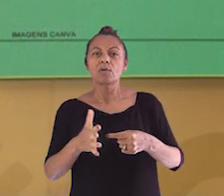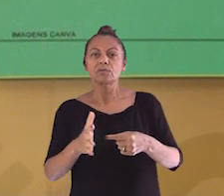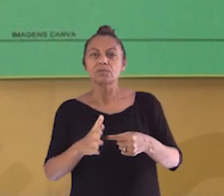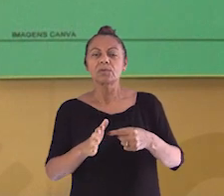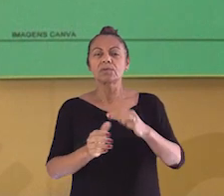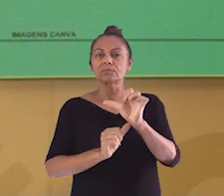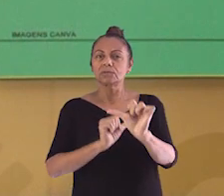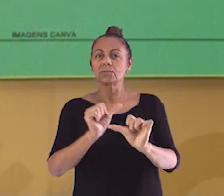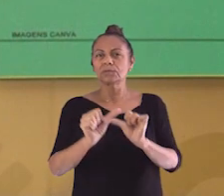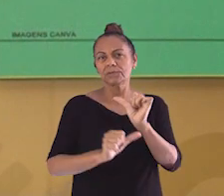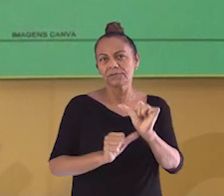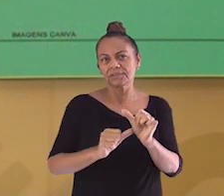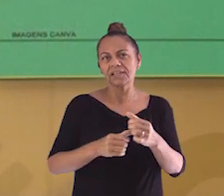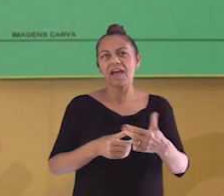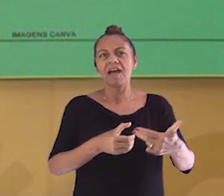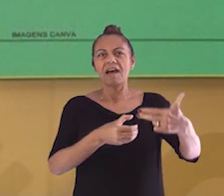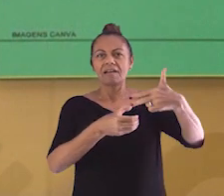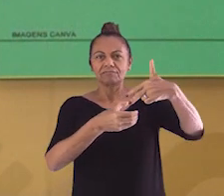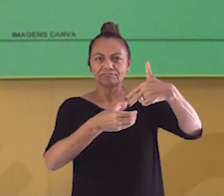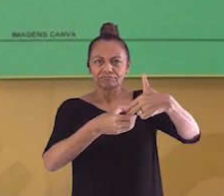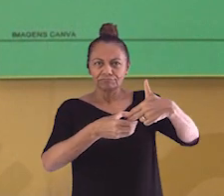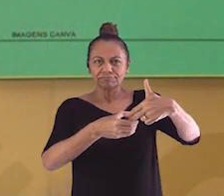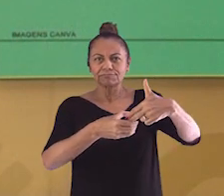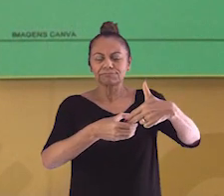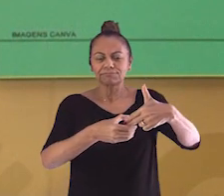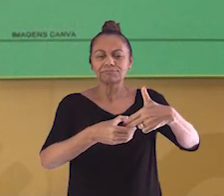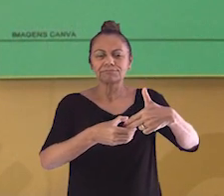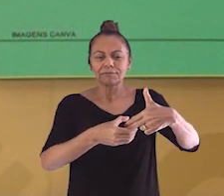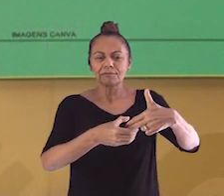Os motores a combustão foram